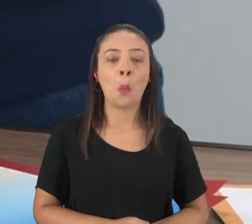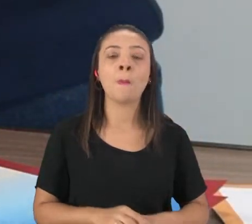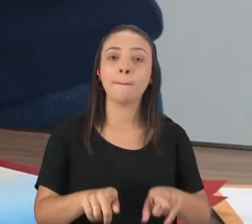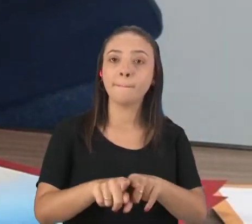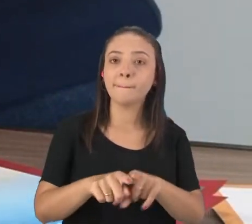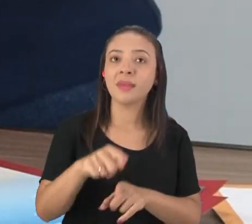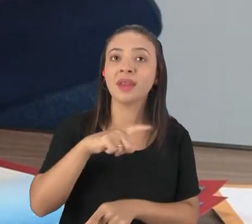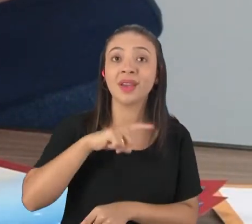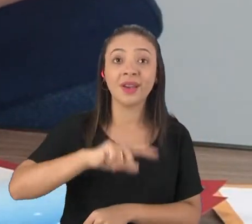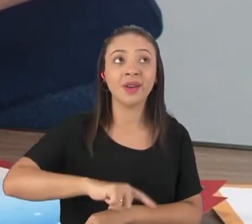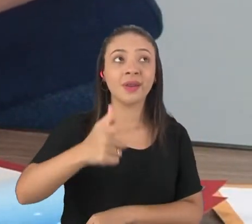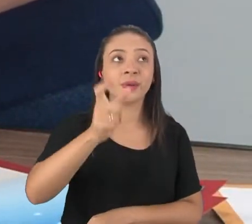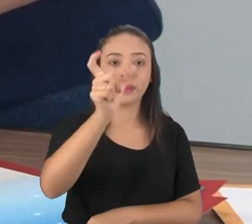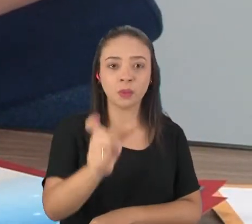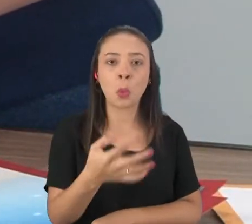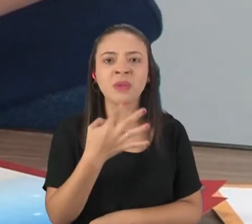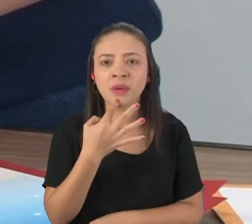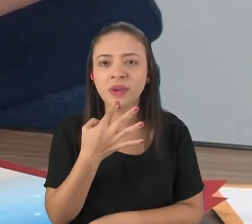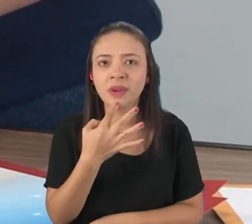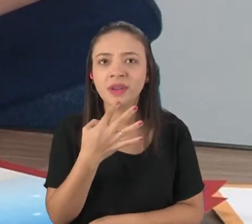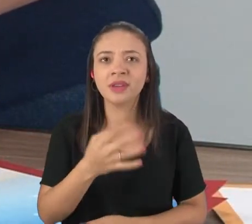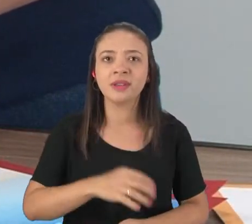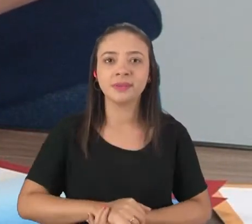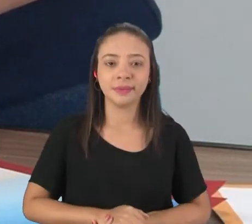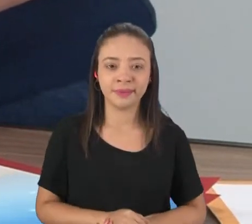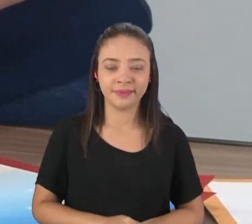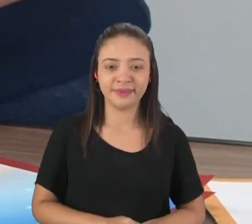Temos mais um, você conhece esse?